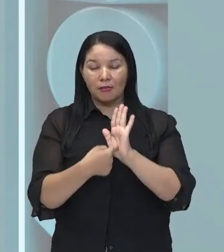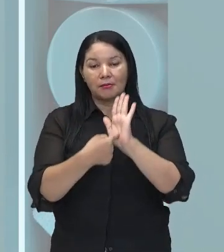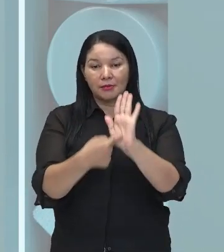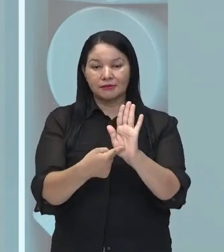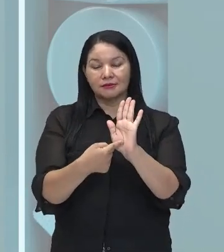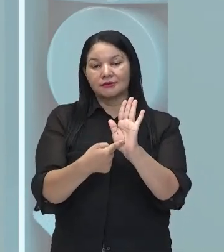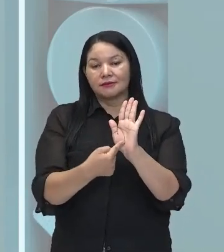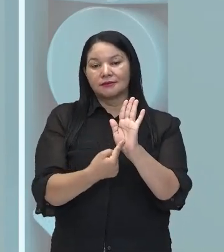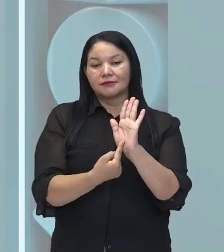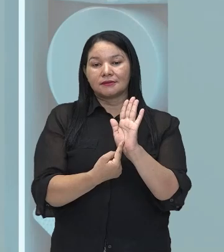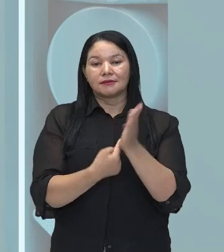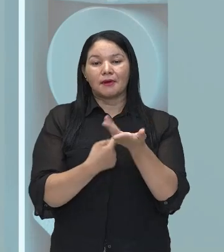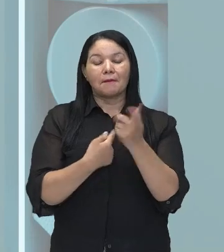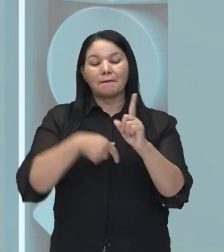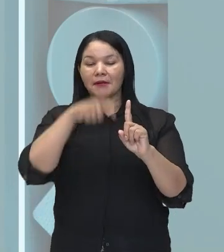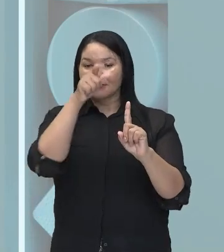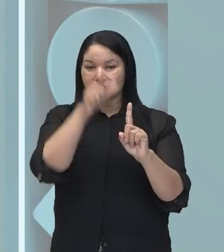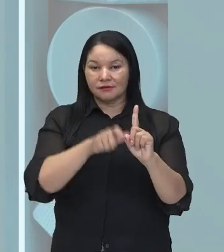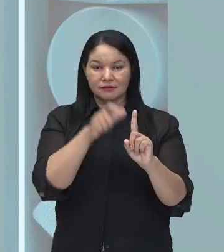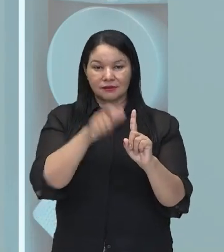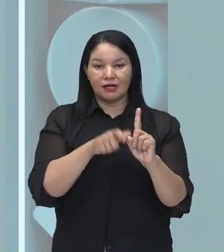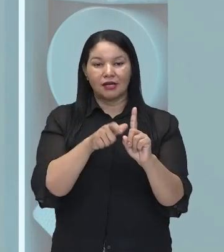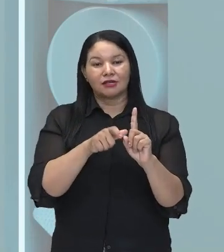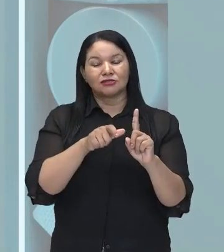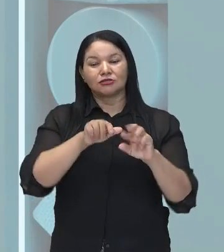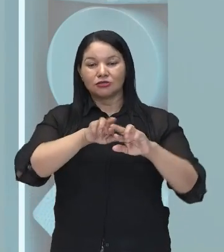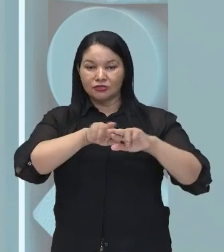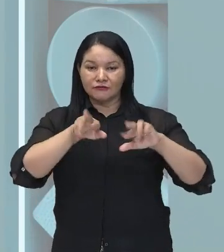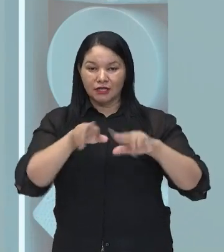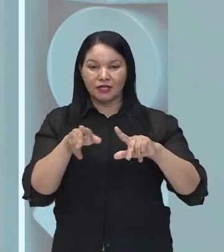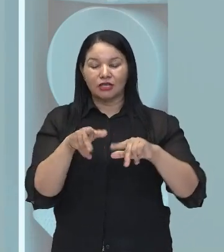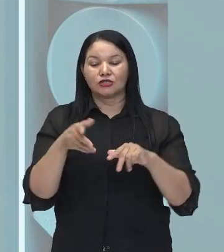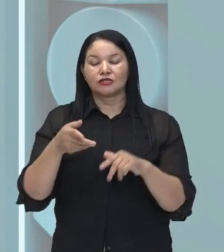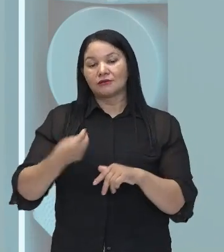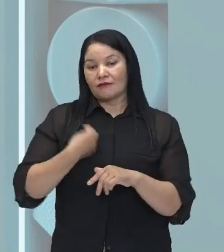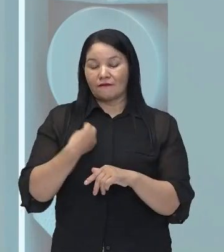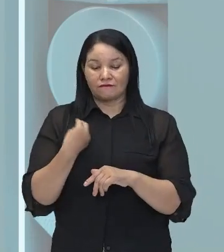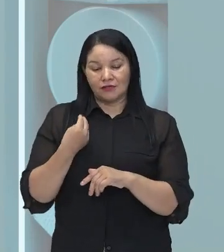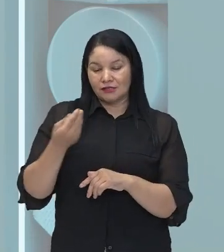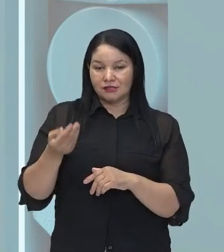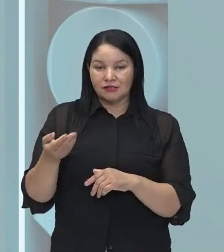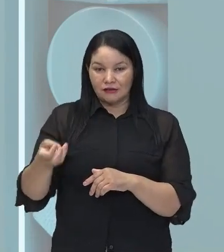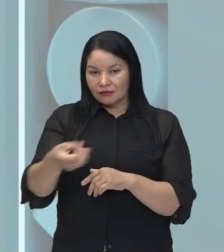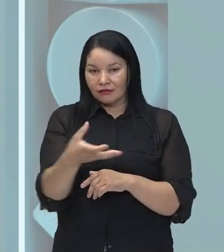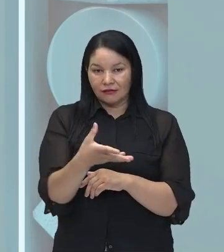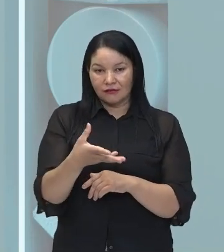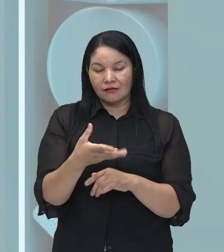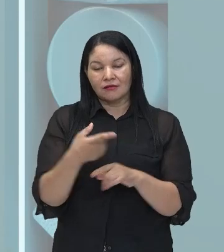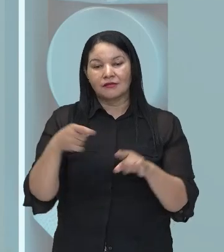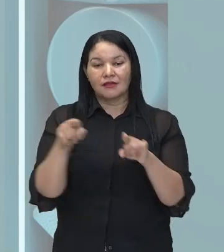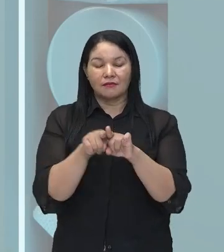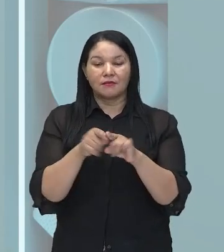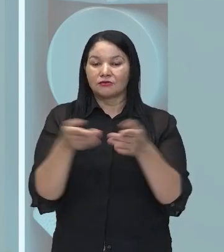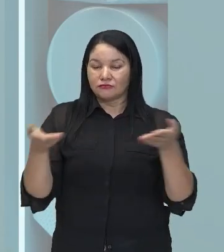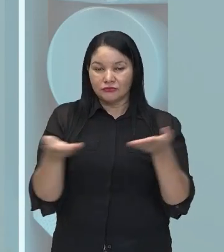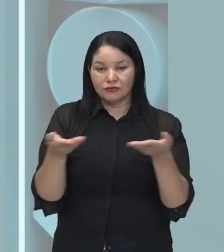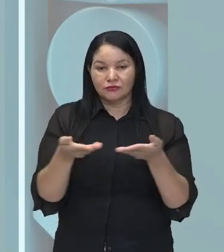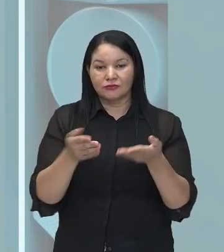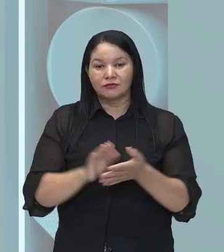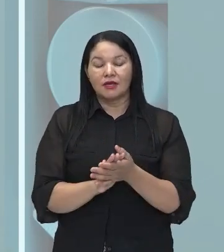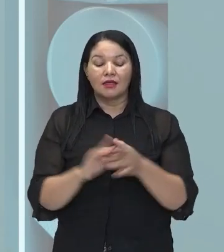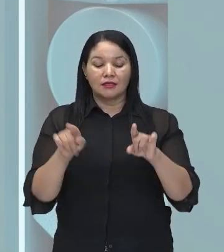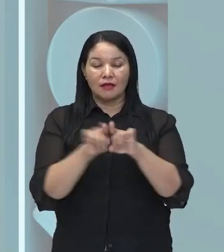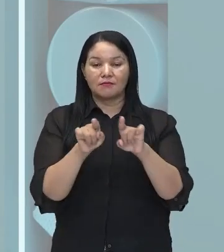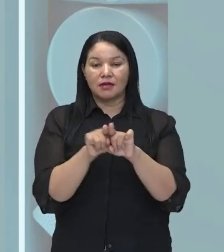apresentar personagens, realidades, evidenciar realidades sociais, até mesmo a fala dos personagens.